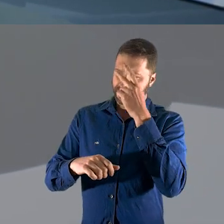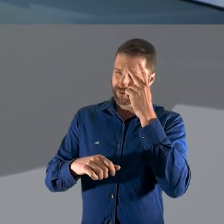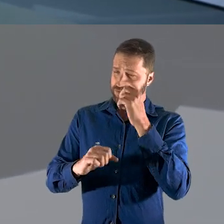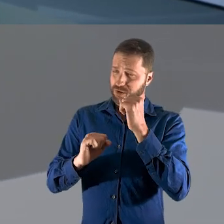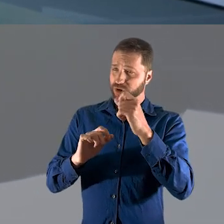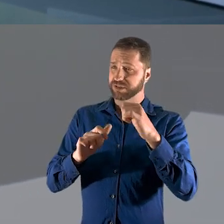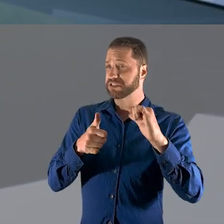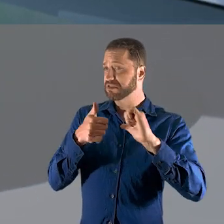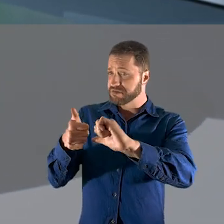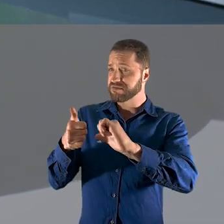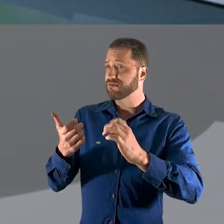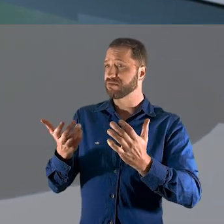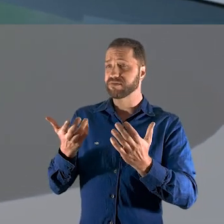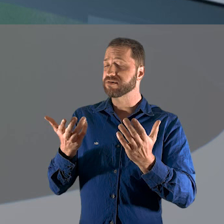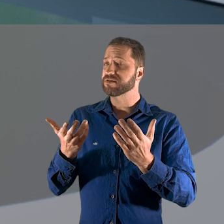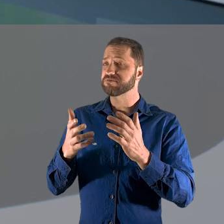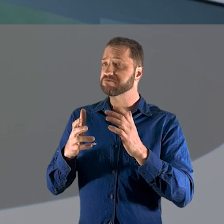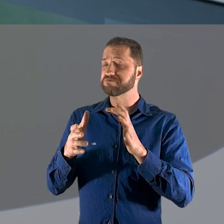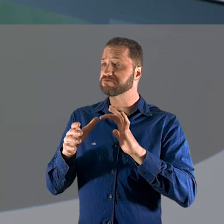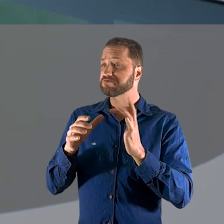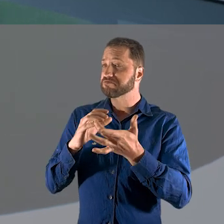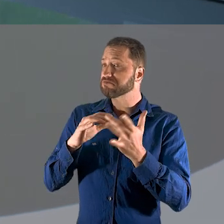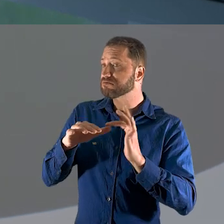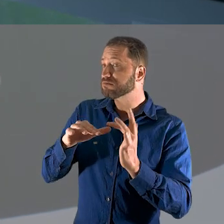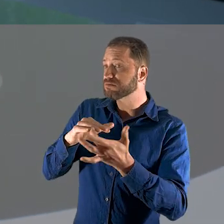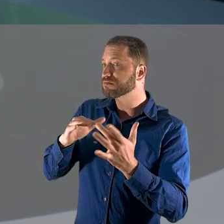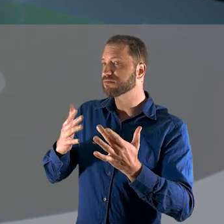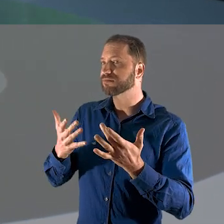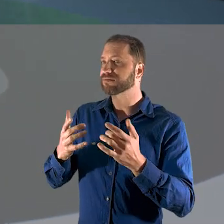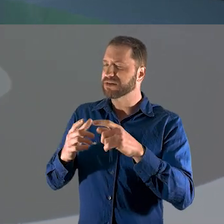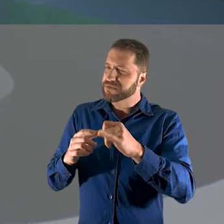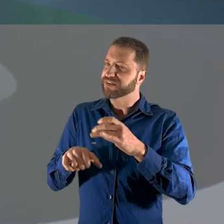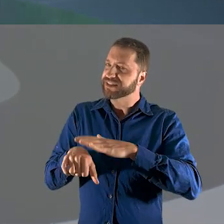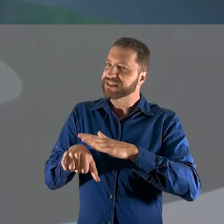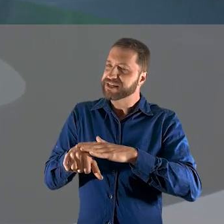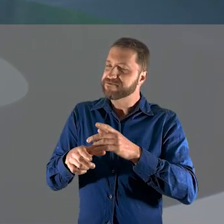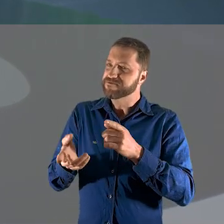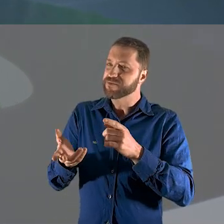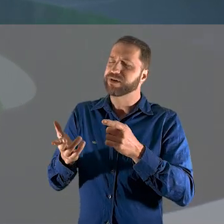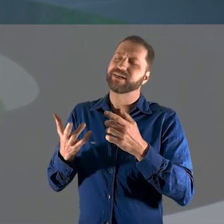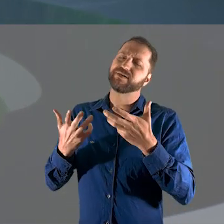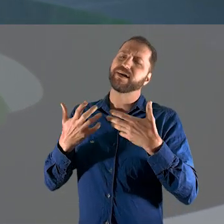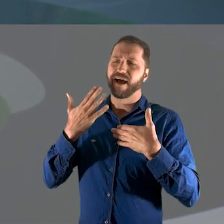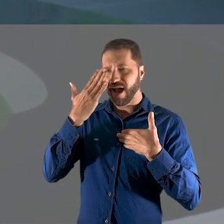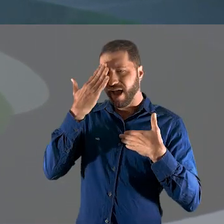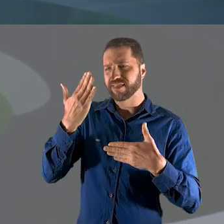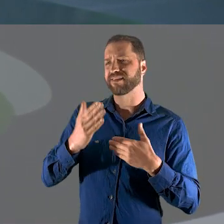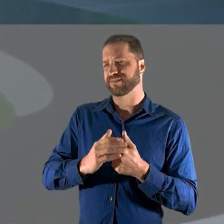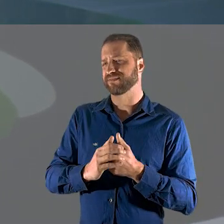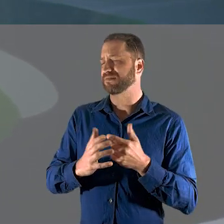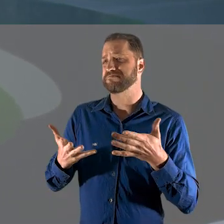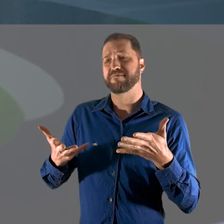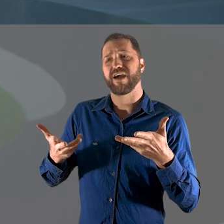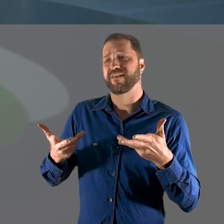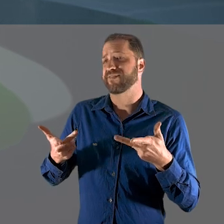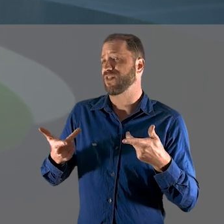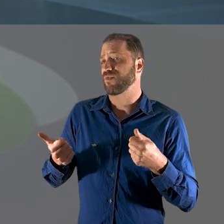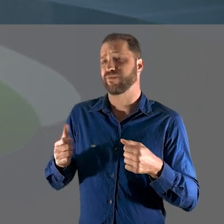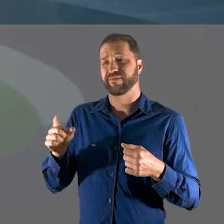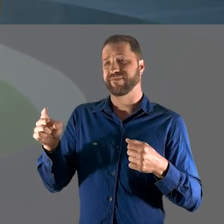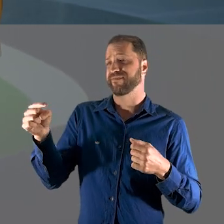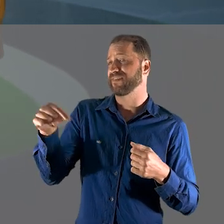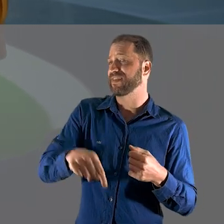te seguir acho que você pode ainda né Tem esse tempo e eu queria te agradecer queria te dizer como foi maravilhoso